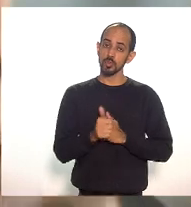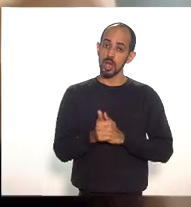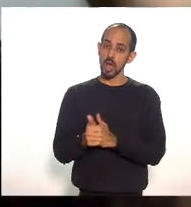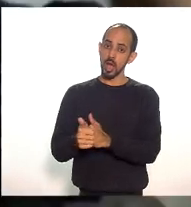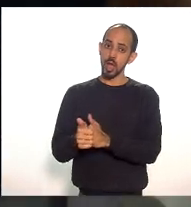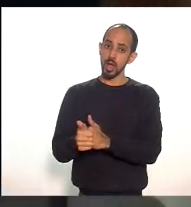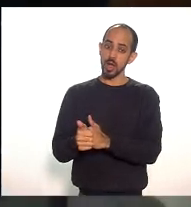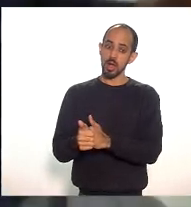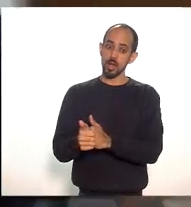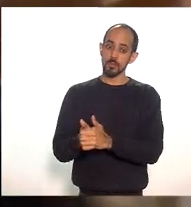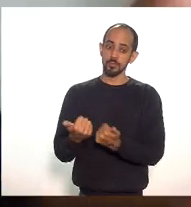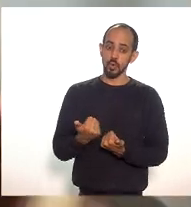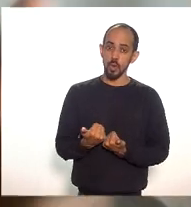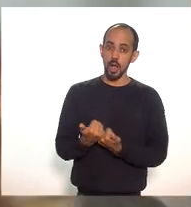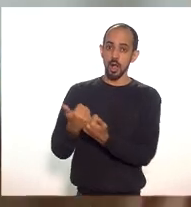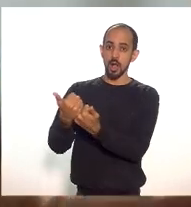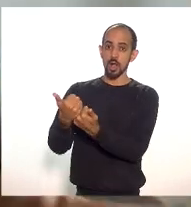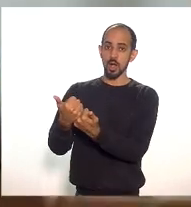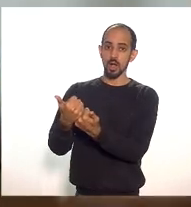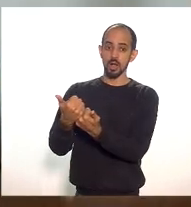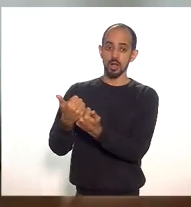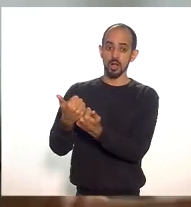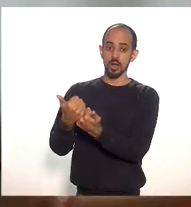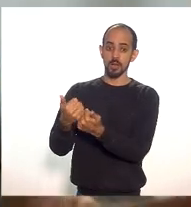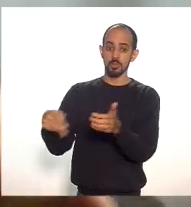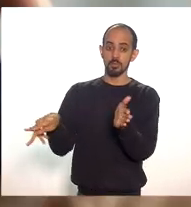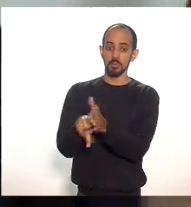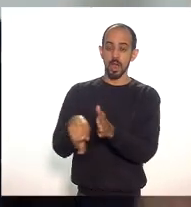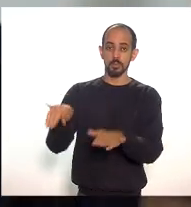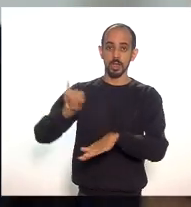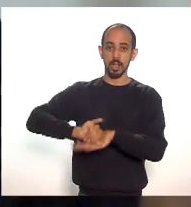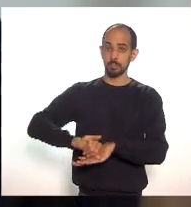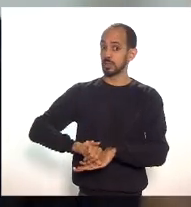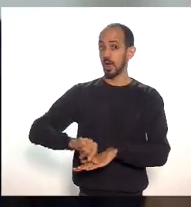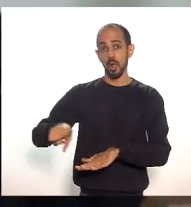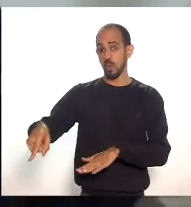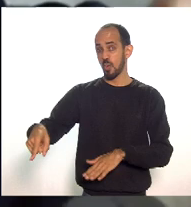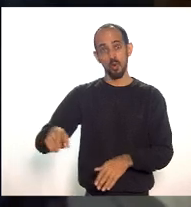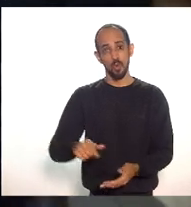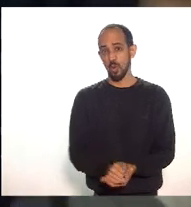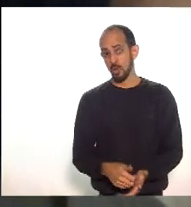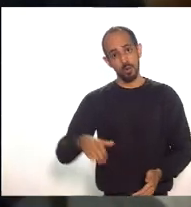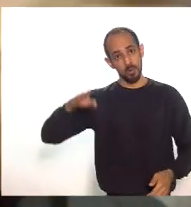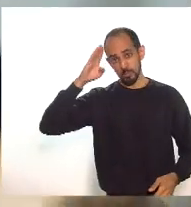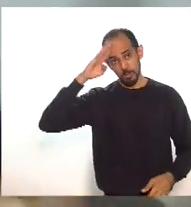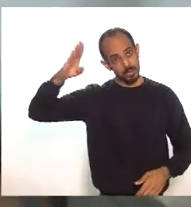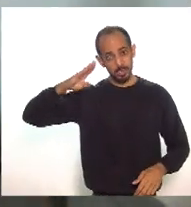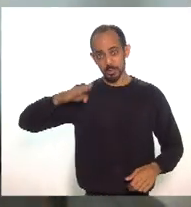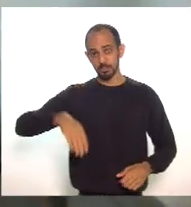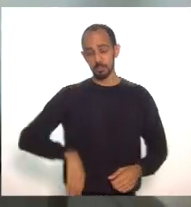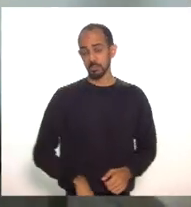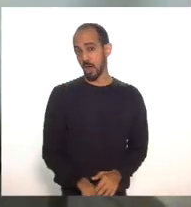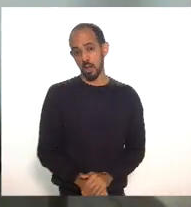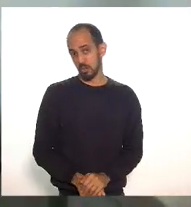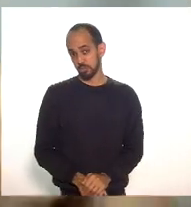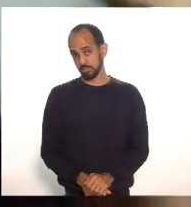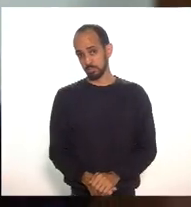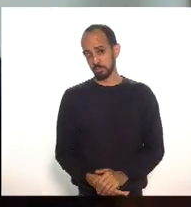subsídio cruzado do município da capital e principalmente da P4